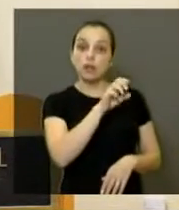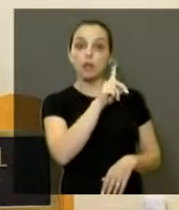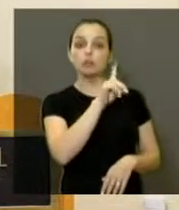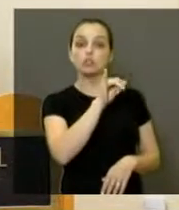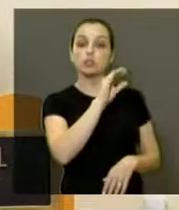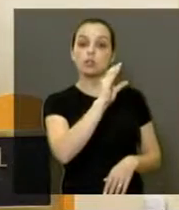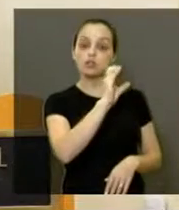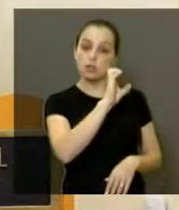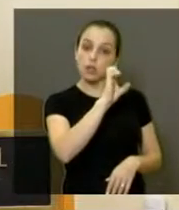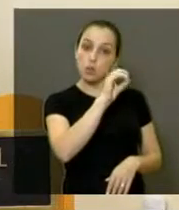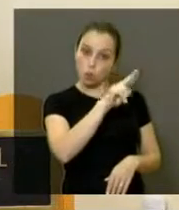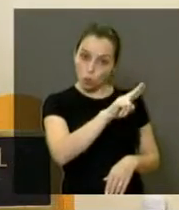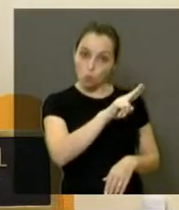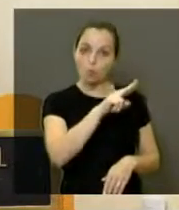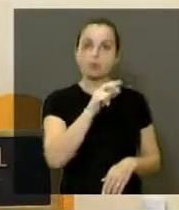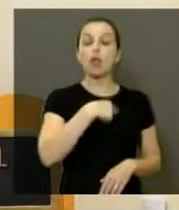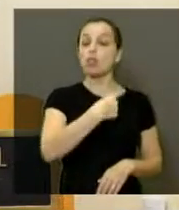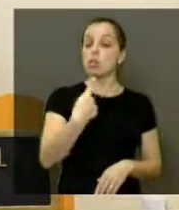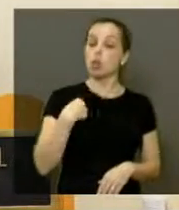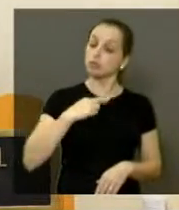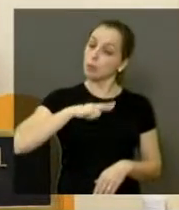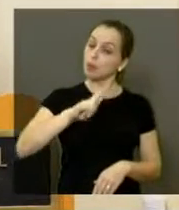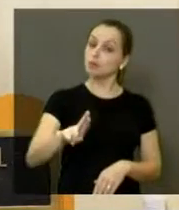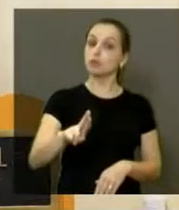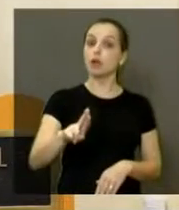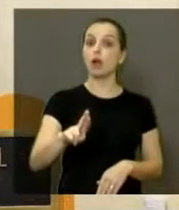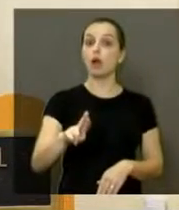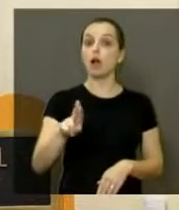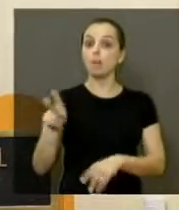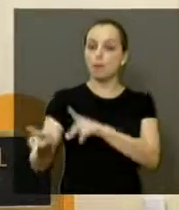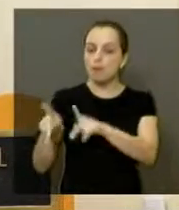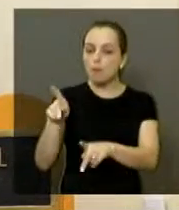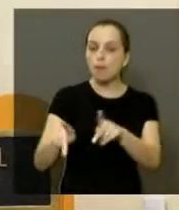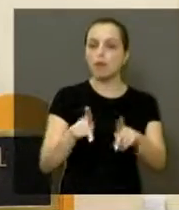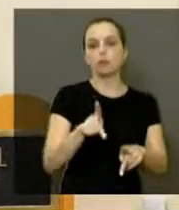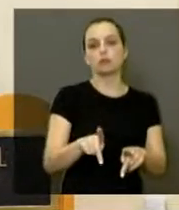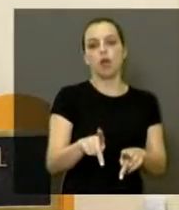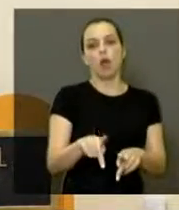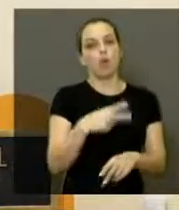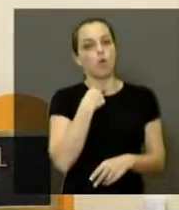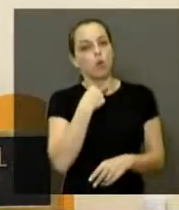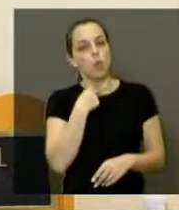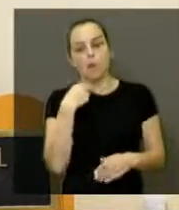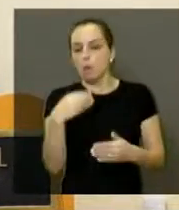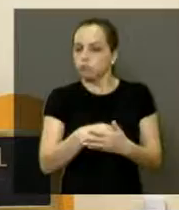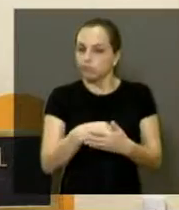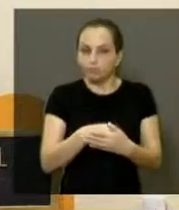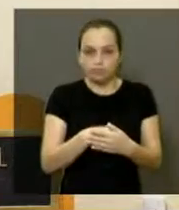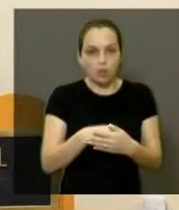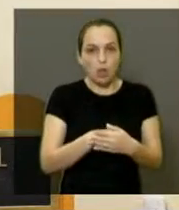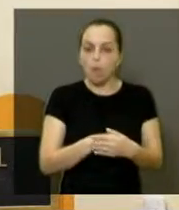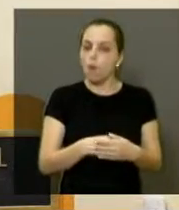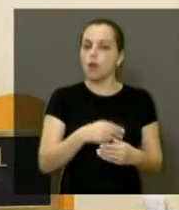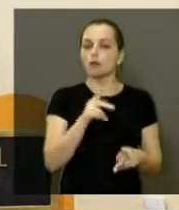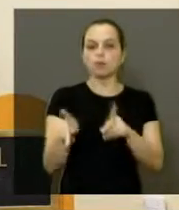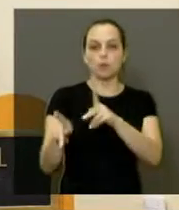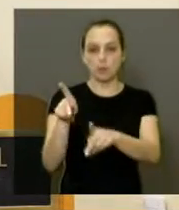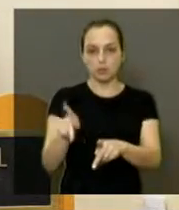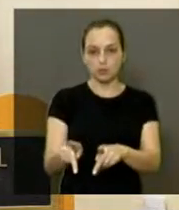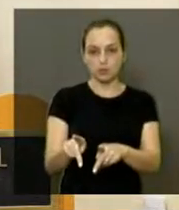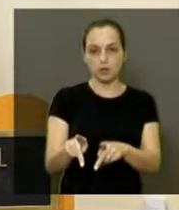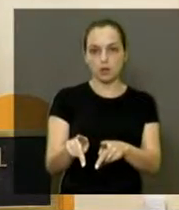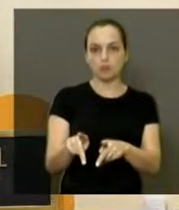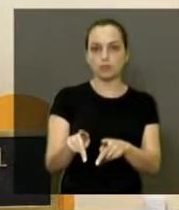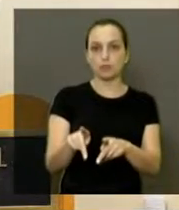nós representamos esse povo aí, não pode esconder, não pode esconder da população.